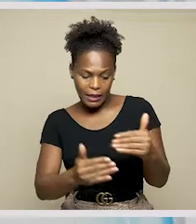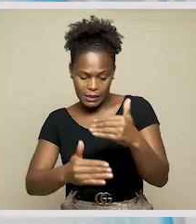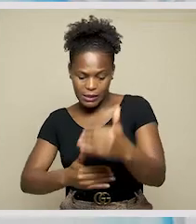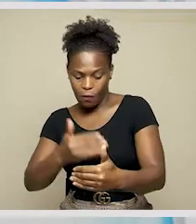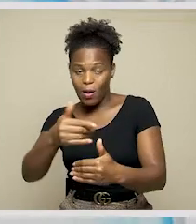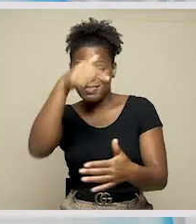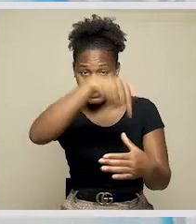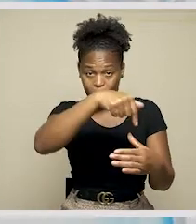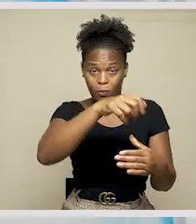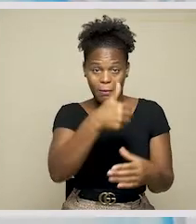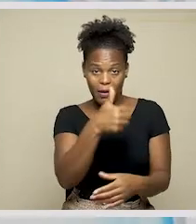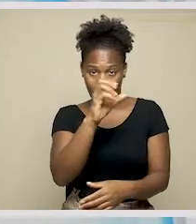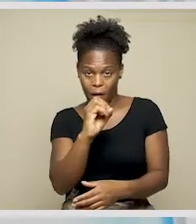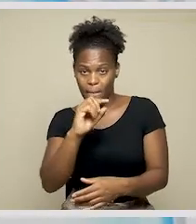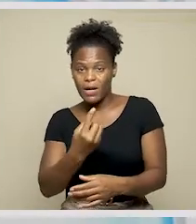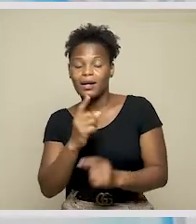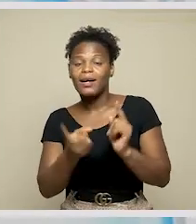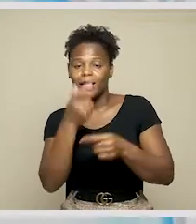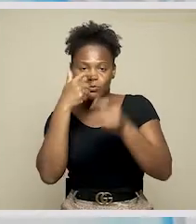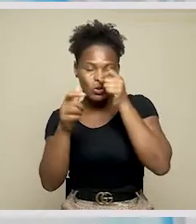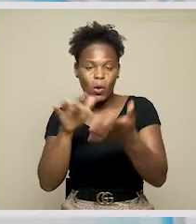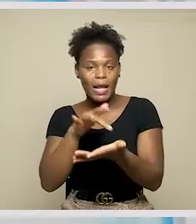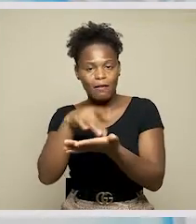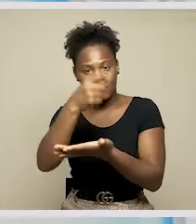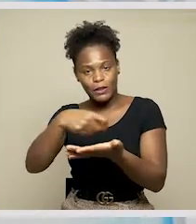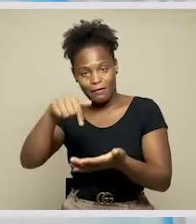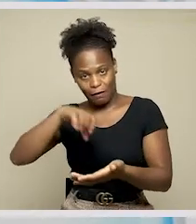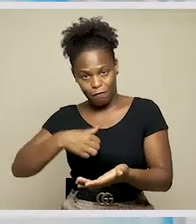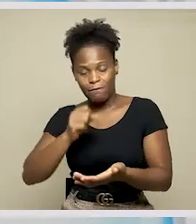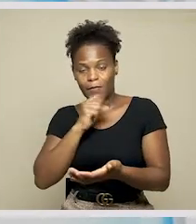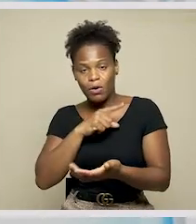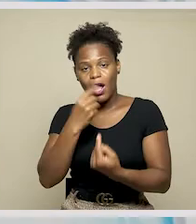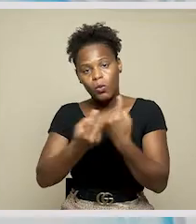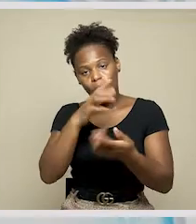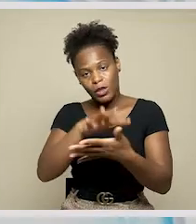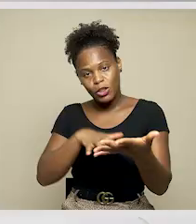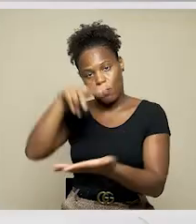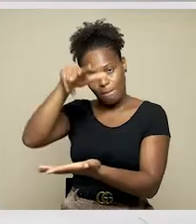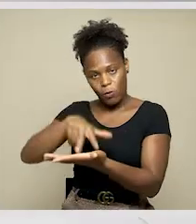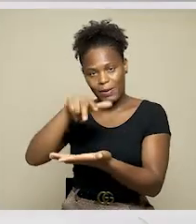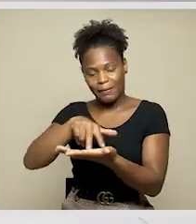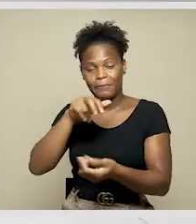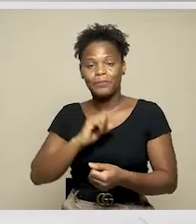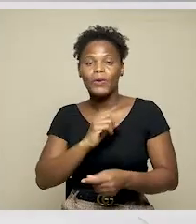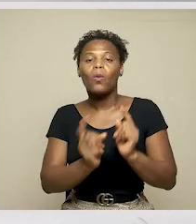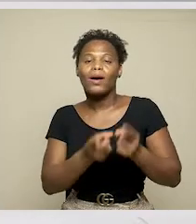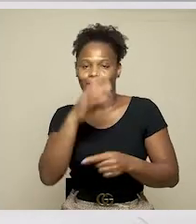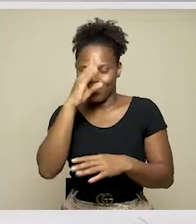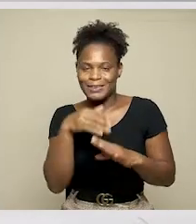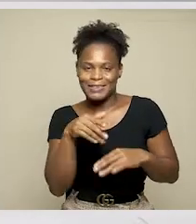do Boletim Oficial para que os autores cabo-verdianos pudessem publicar alguns textos. E foi isso que